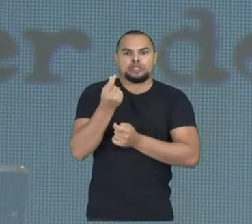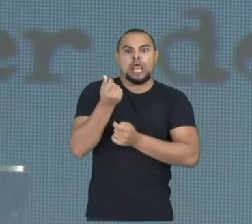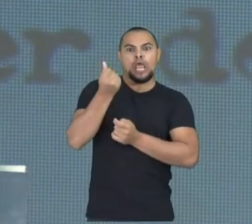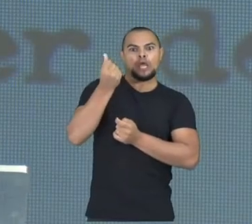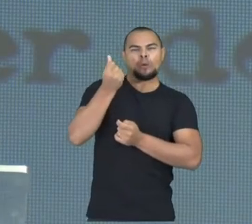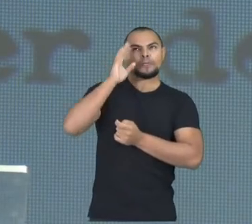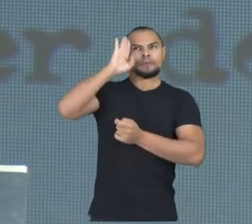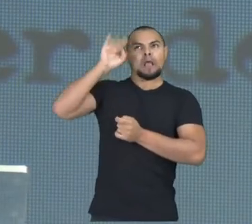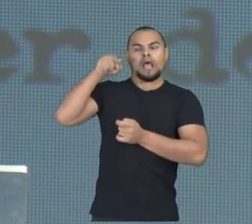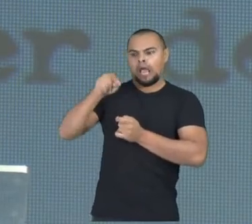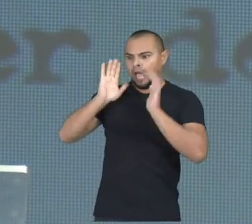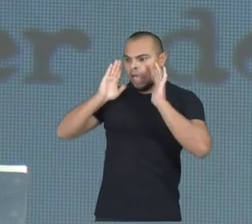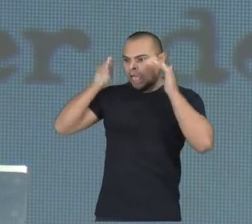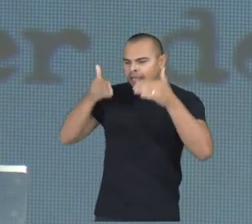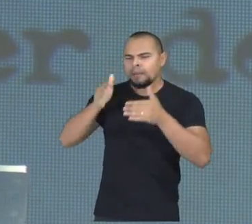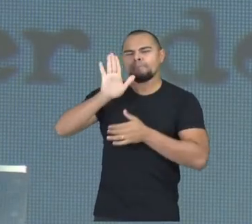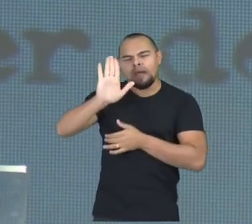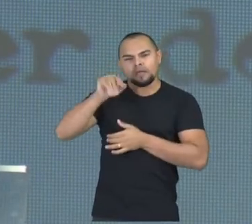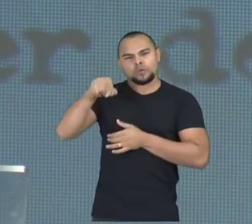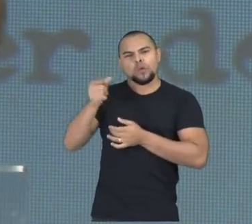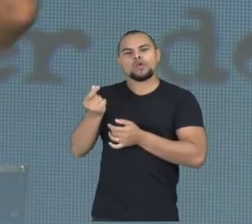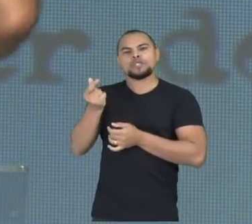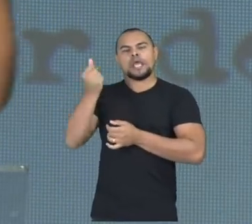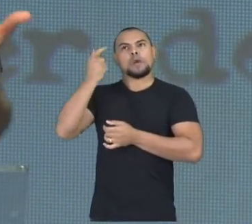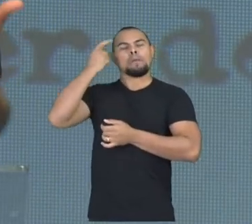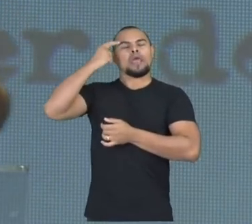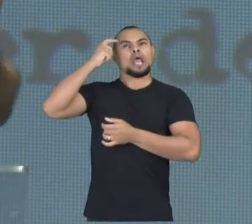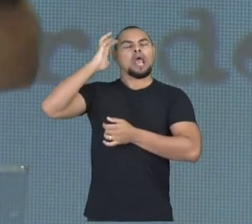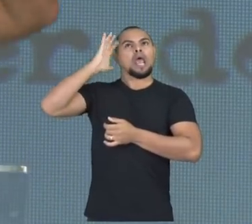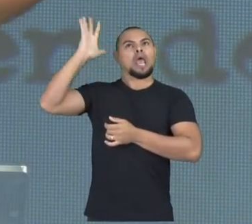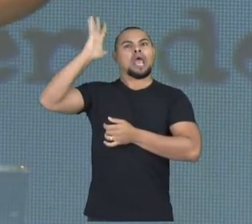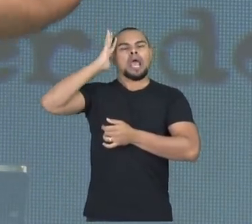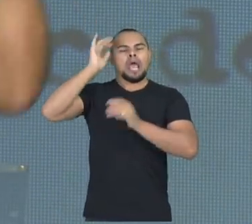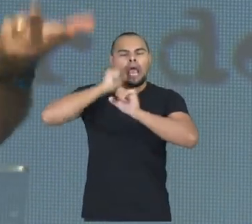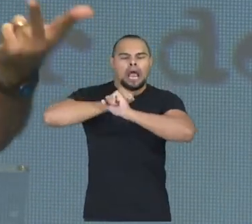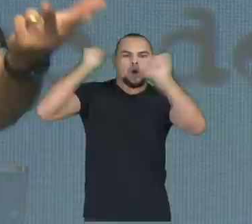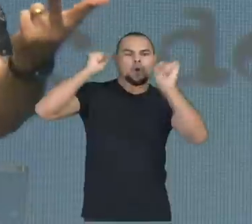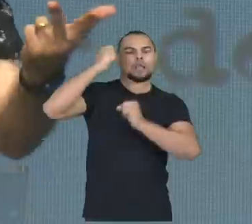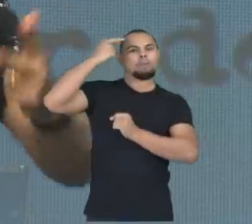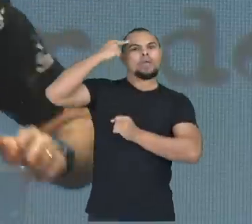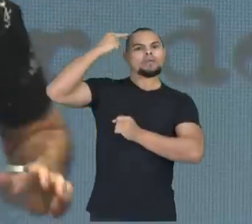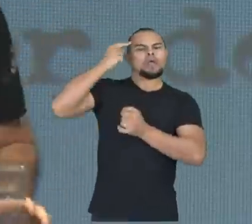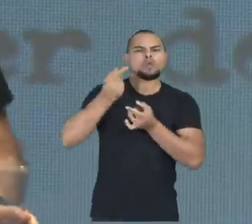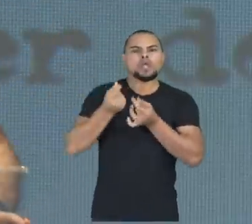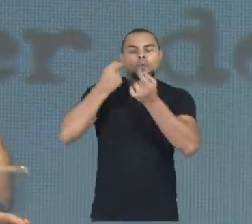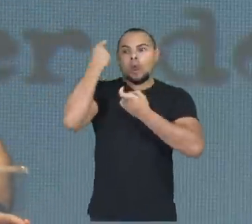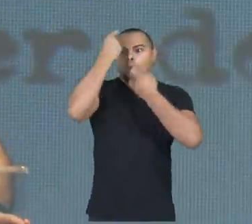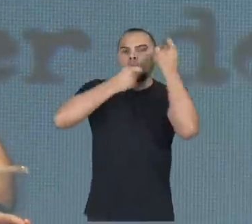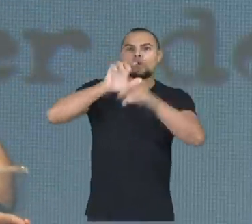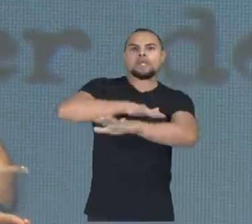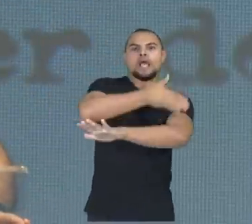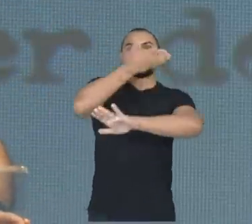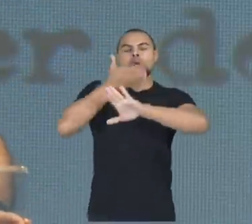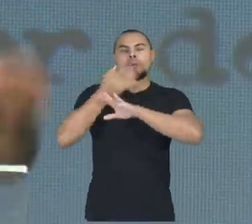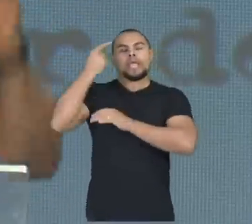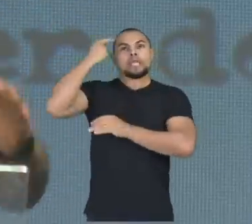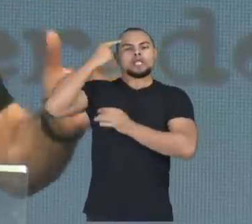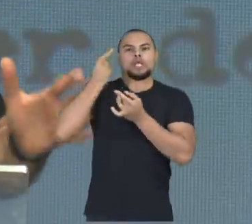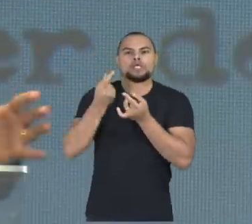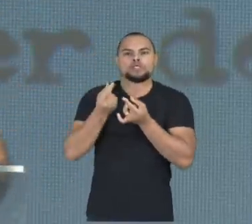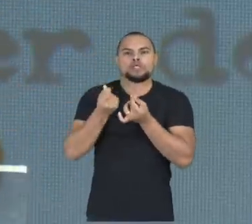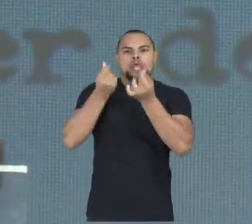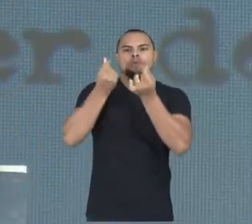dinheiro, ela tem um papel fundamental na sua vida, você dorme pensando nele, você acorda pensando nele, você se preocupa com ele durante o dia todo.